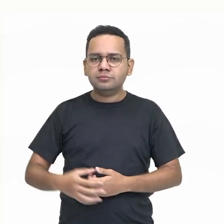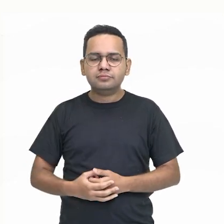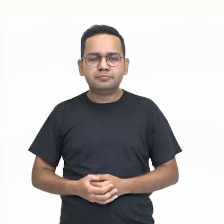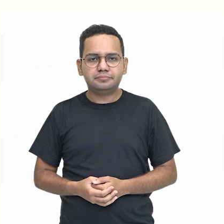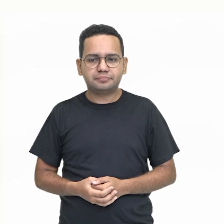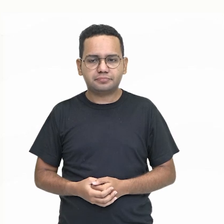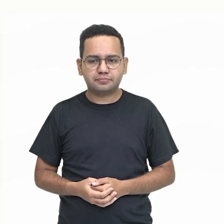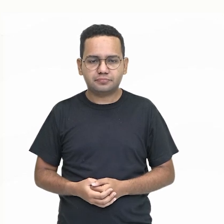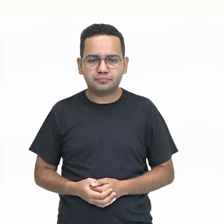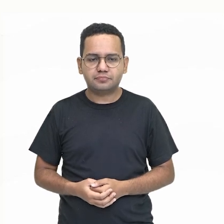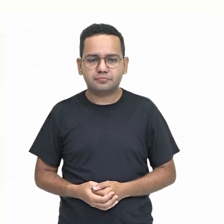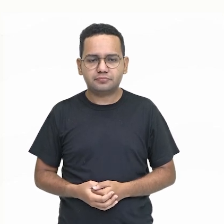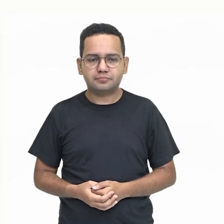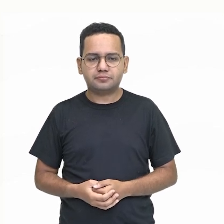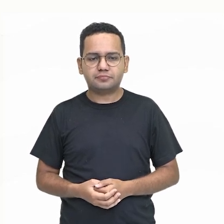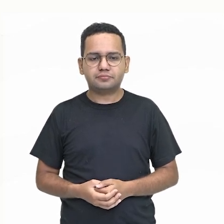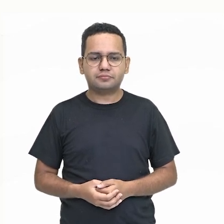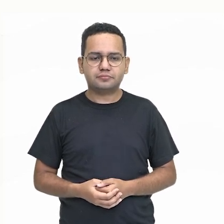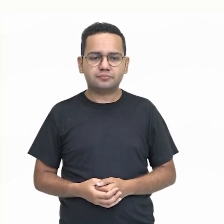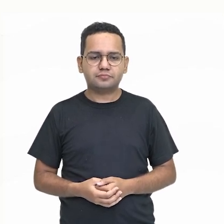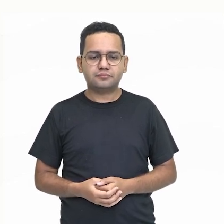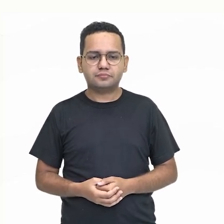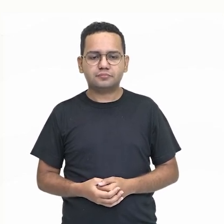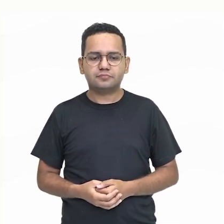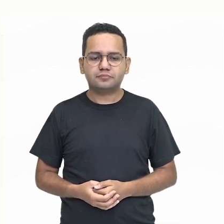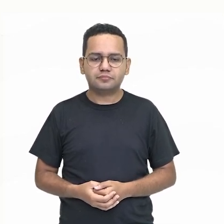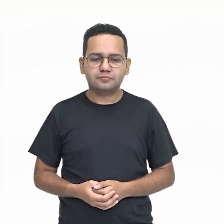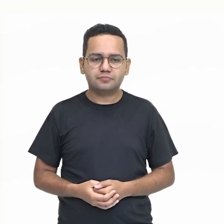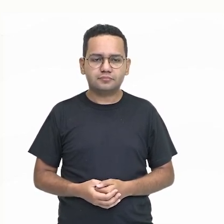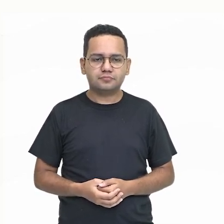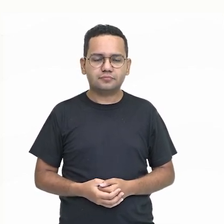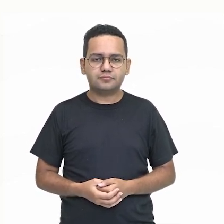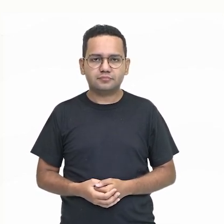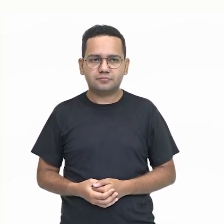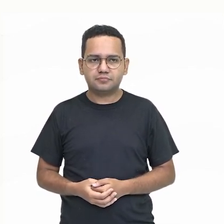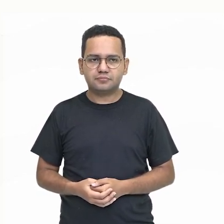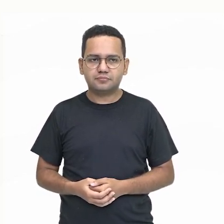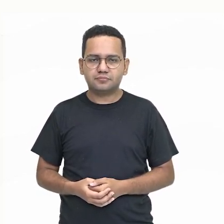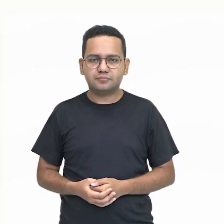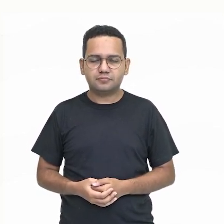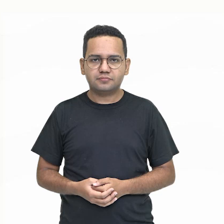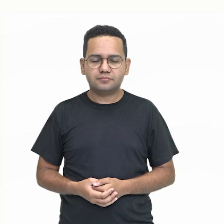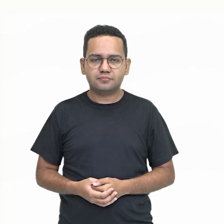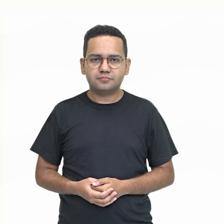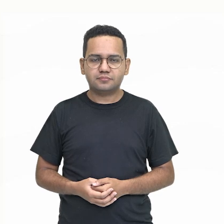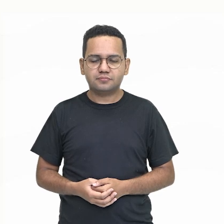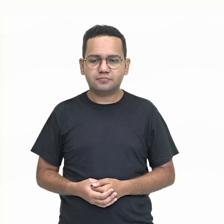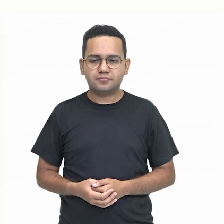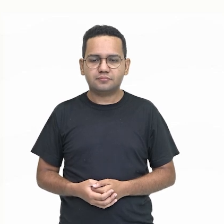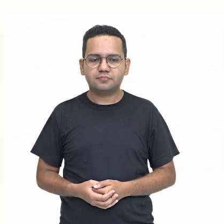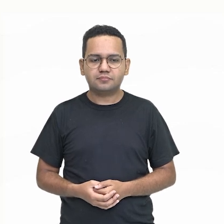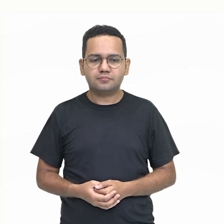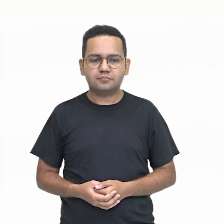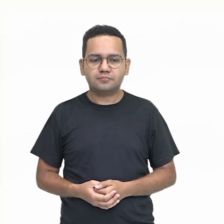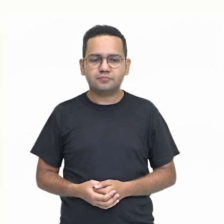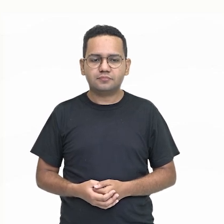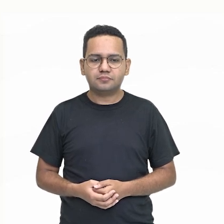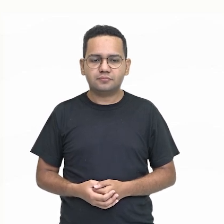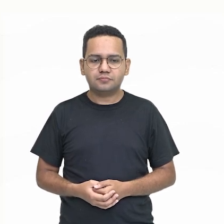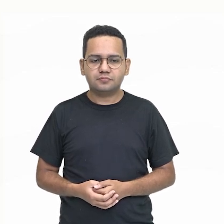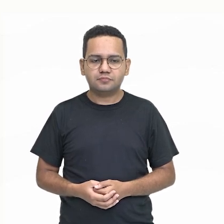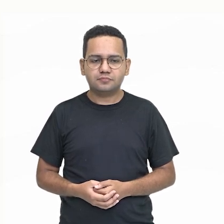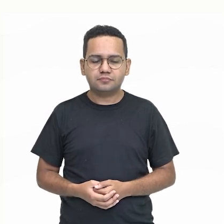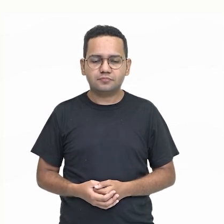Força vale 60 newtons. a um corpo